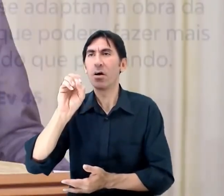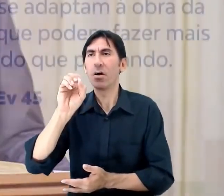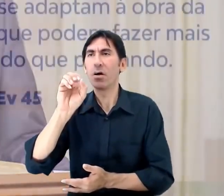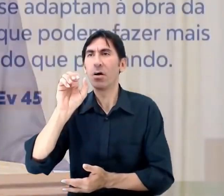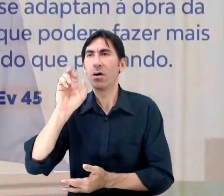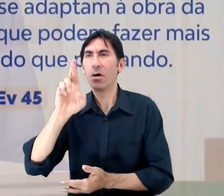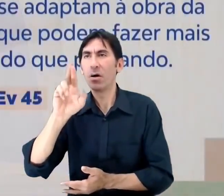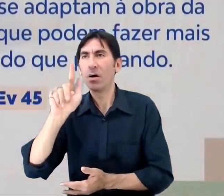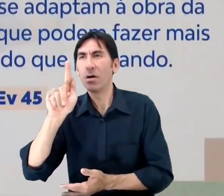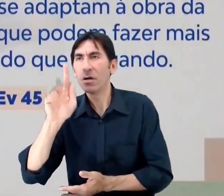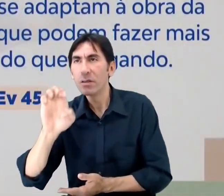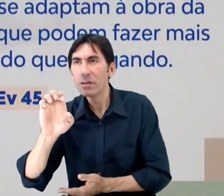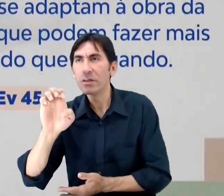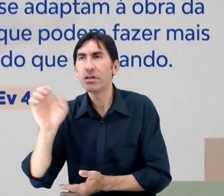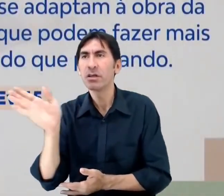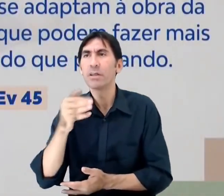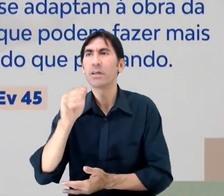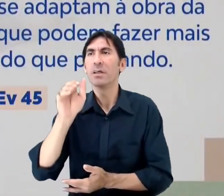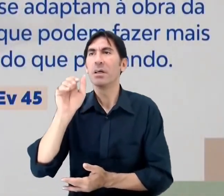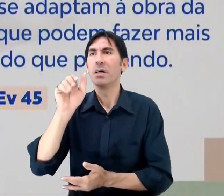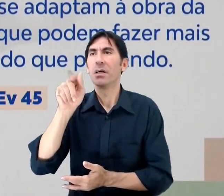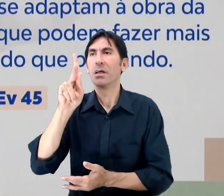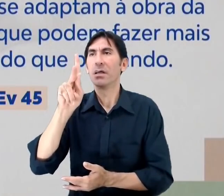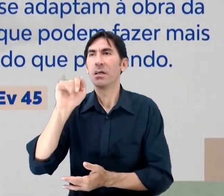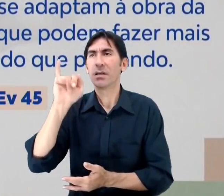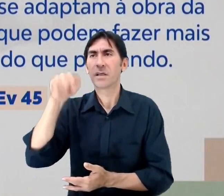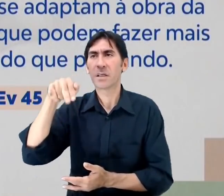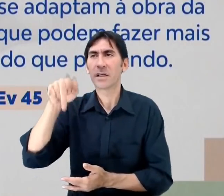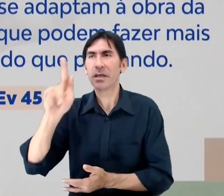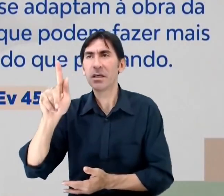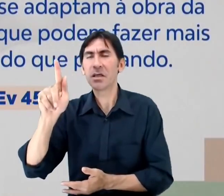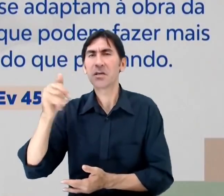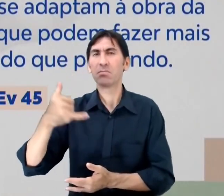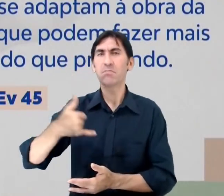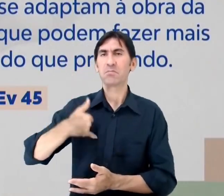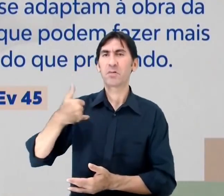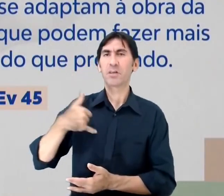King, um jovem de 20 anos,